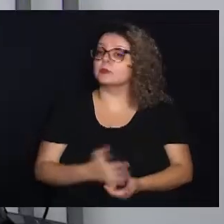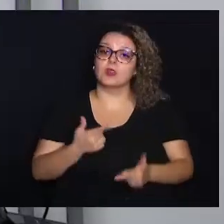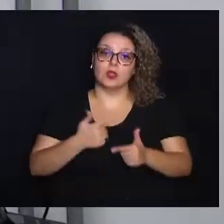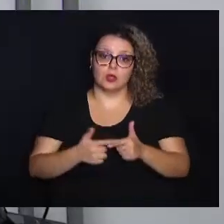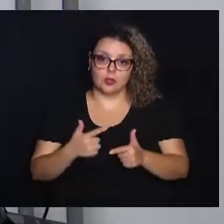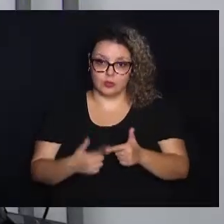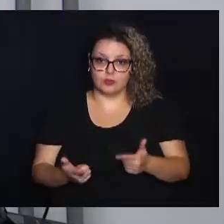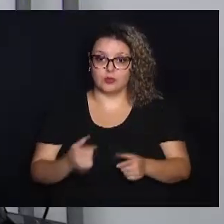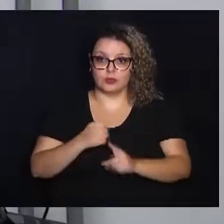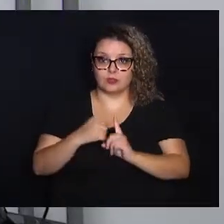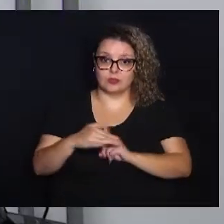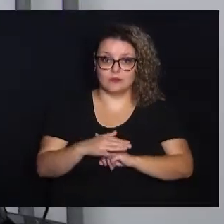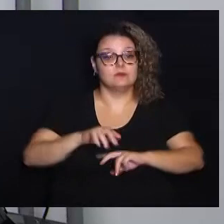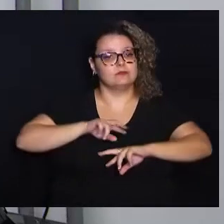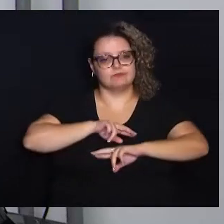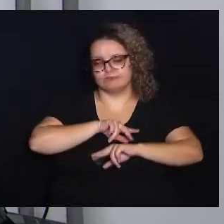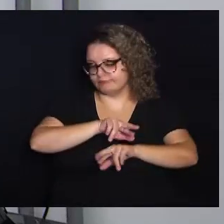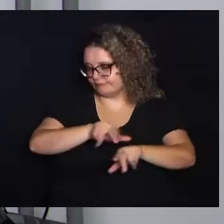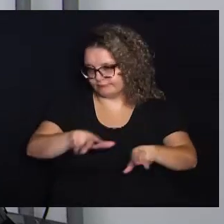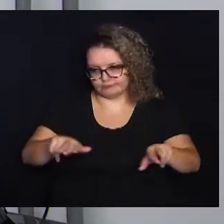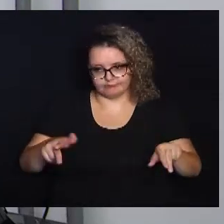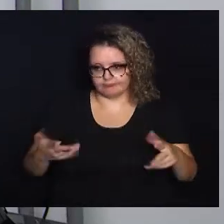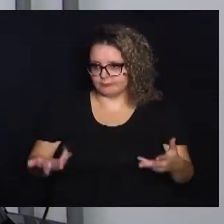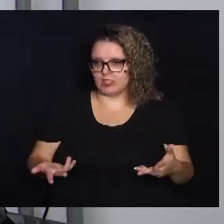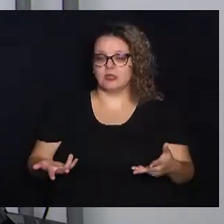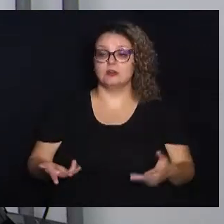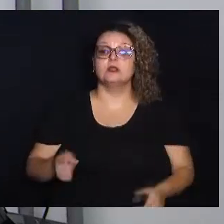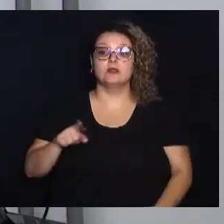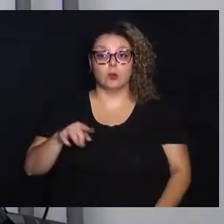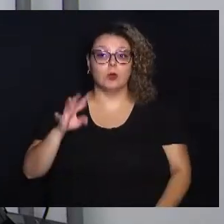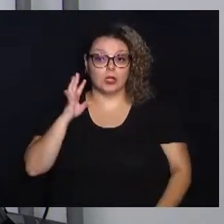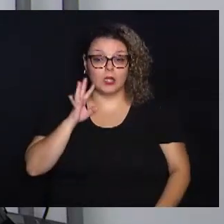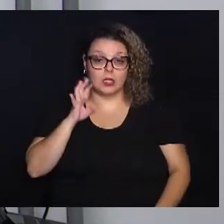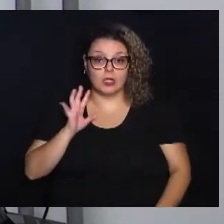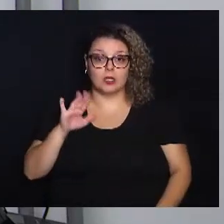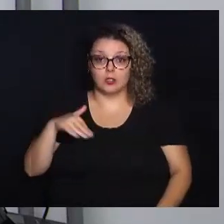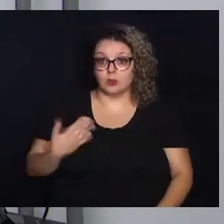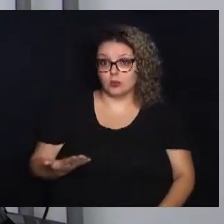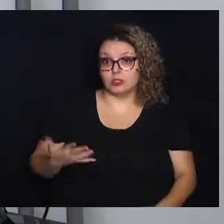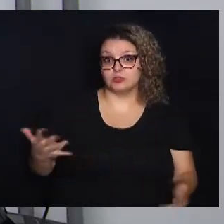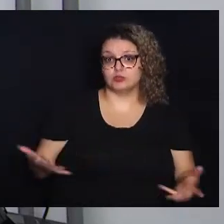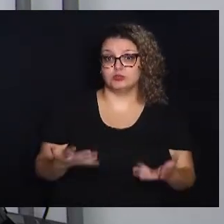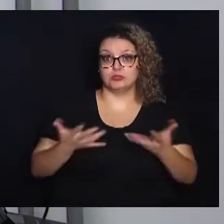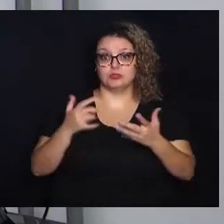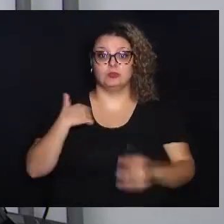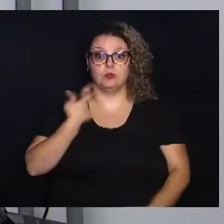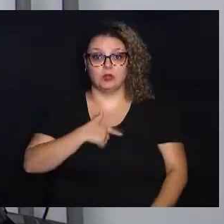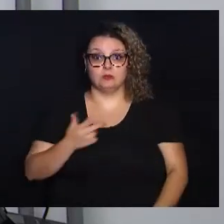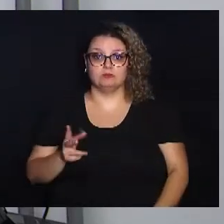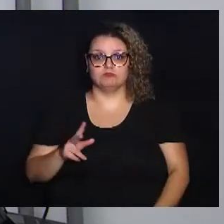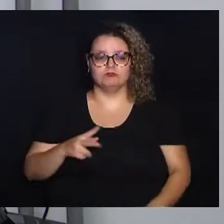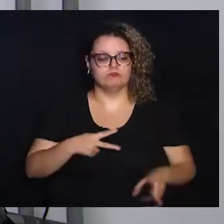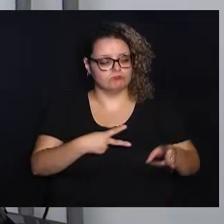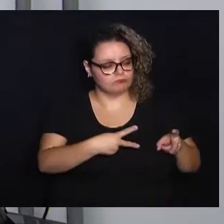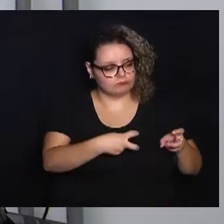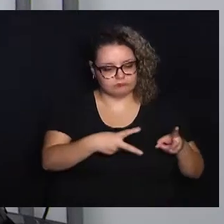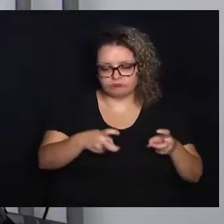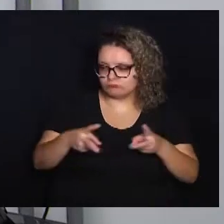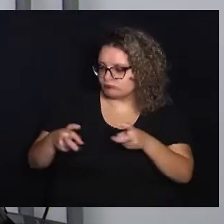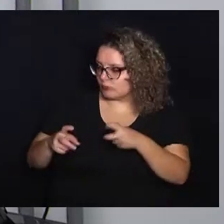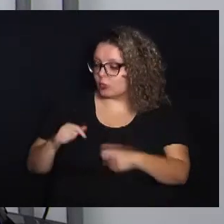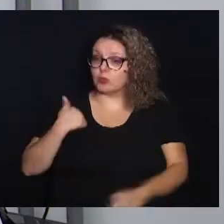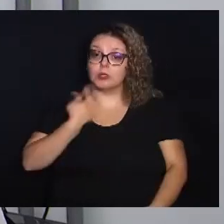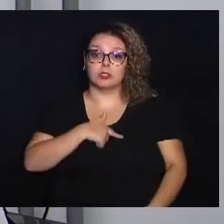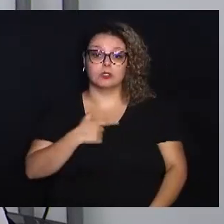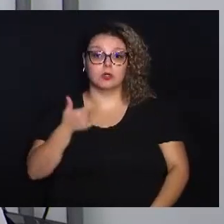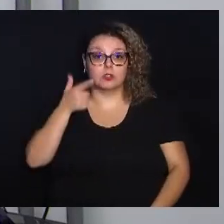problemas pra gente na sociedade não faltam né então é muito legal quando eles incentivam a gente a olhar a nossa volta e ver o